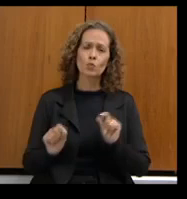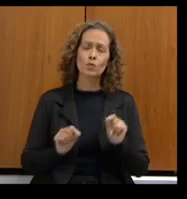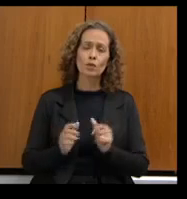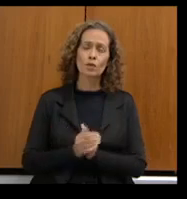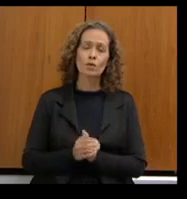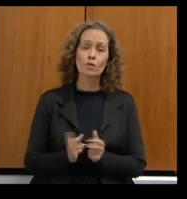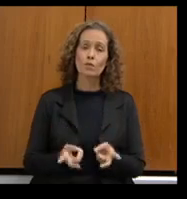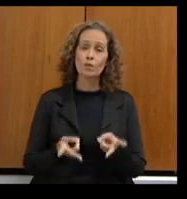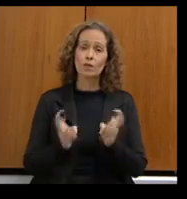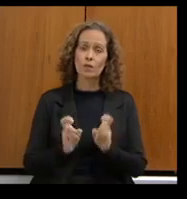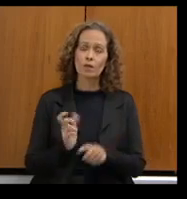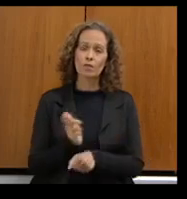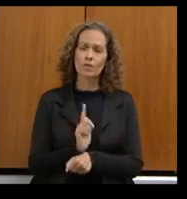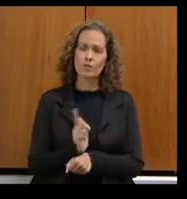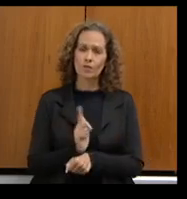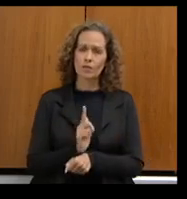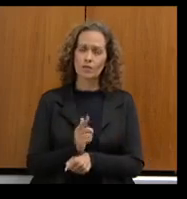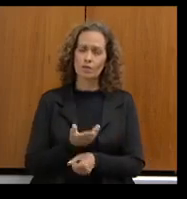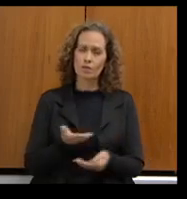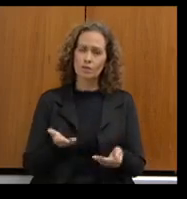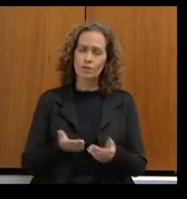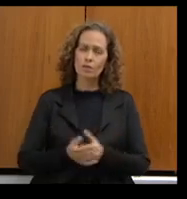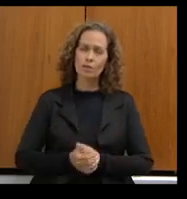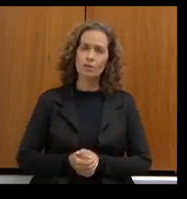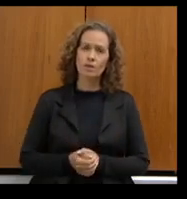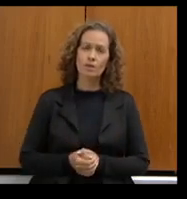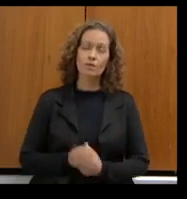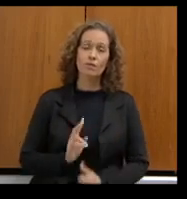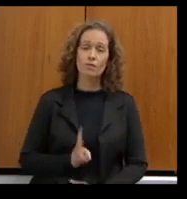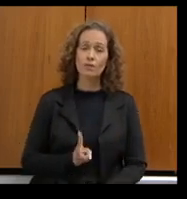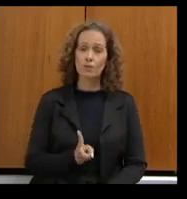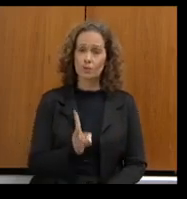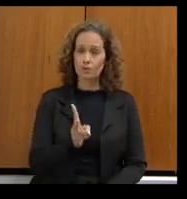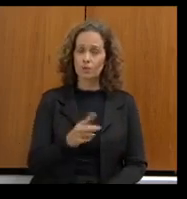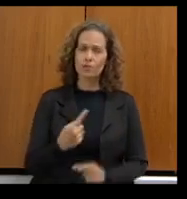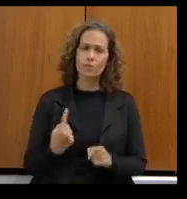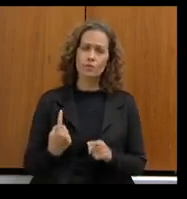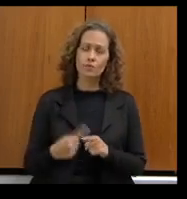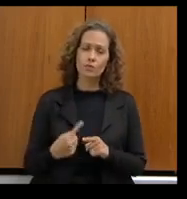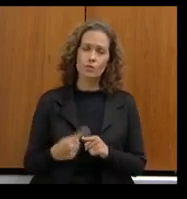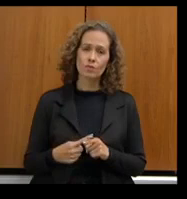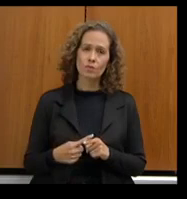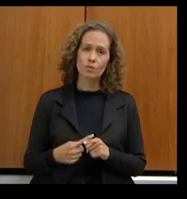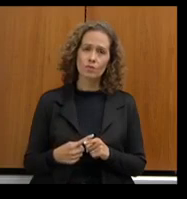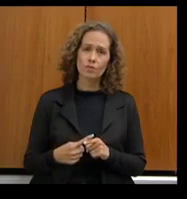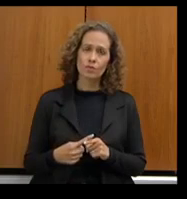que a congestão ainda vai continuo porque